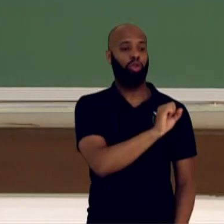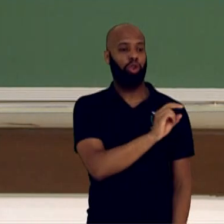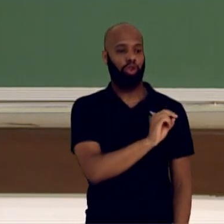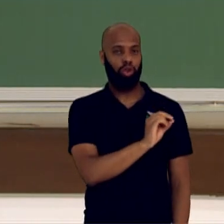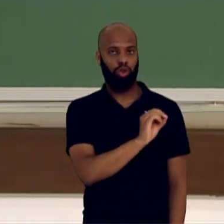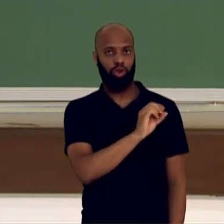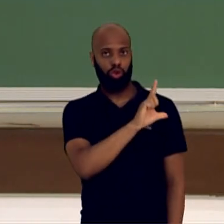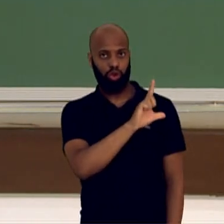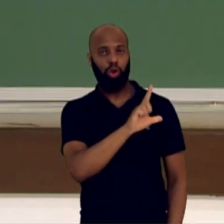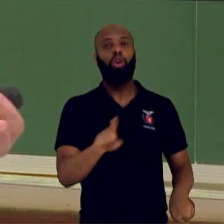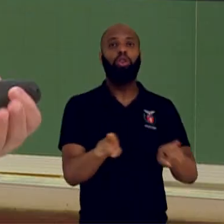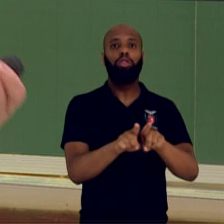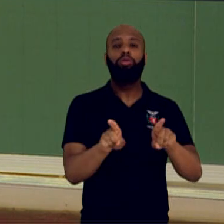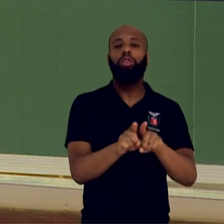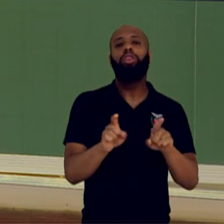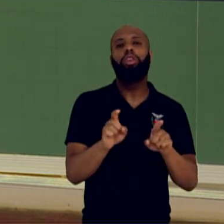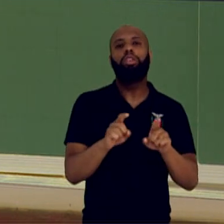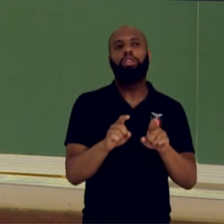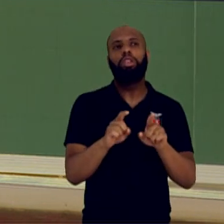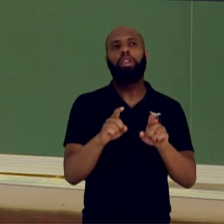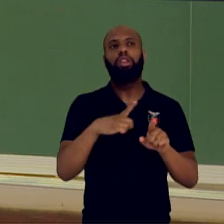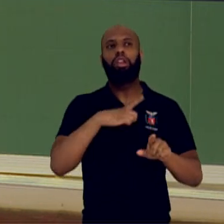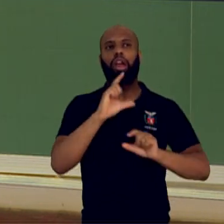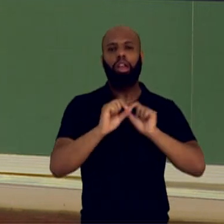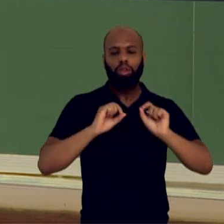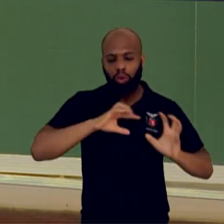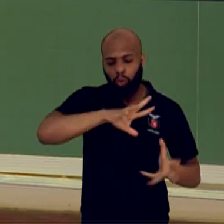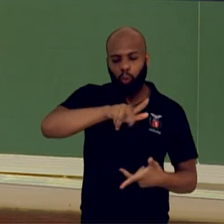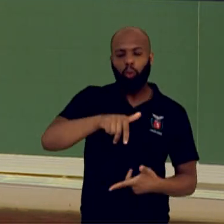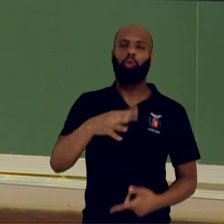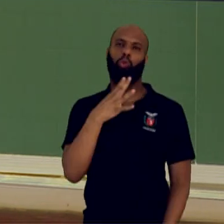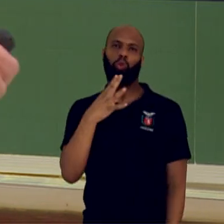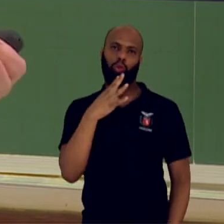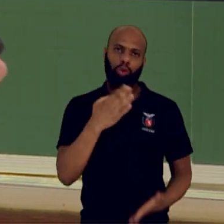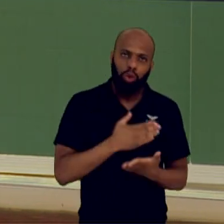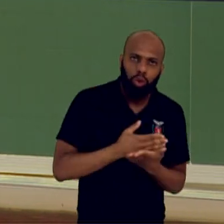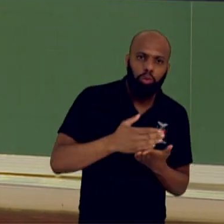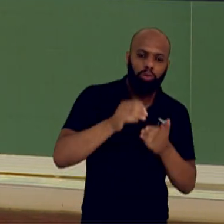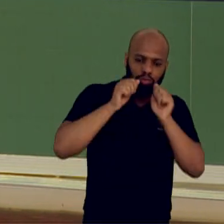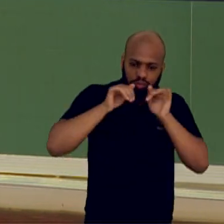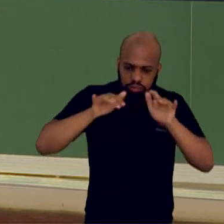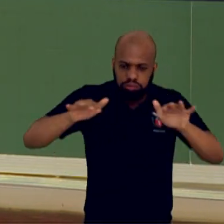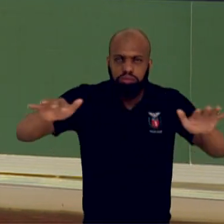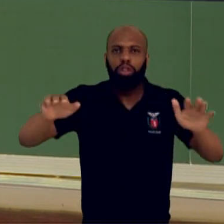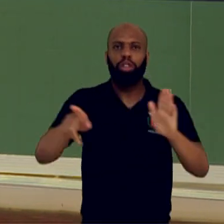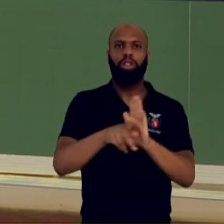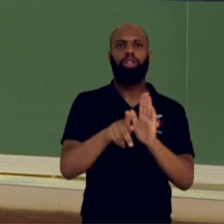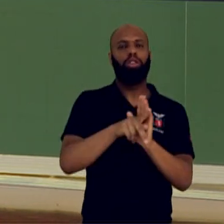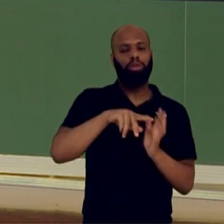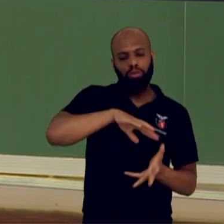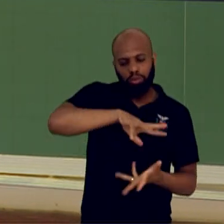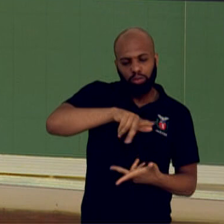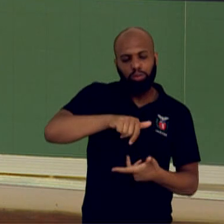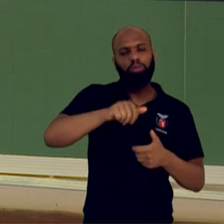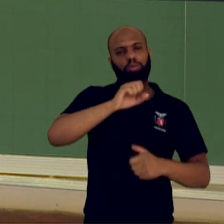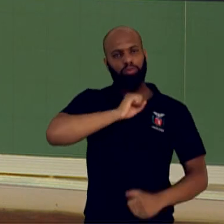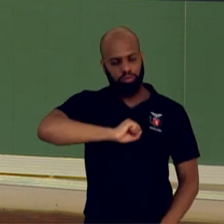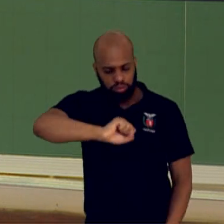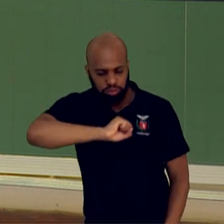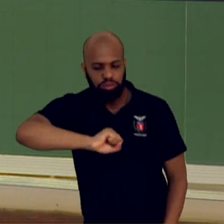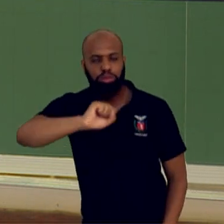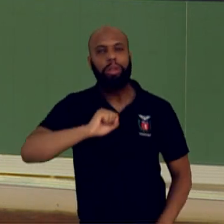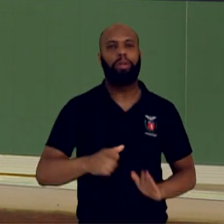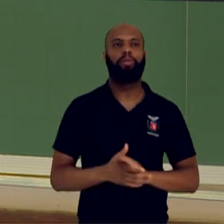para todo, né, o mundo, vamos dizer assim, se espalhou internacionalmente o funk,